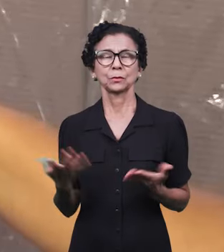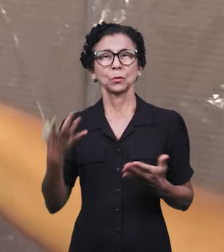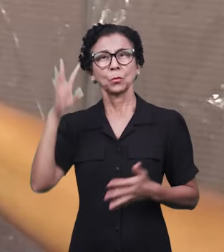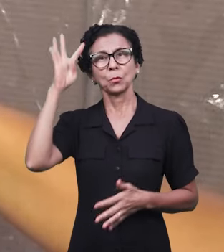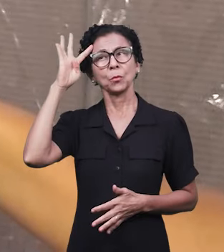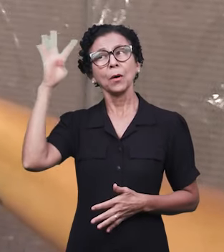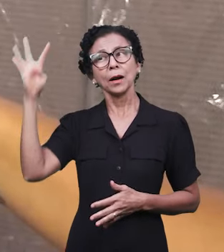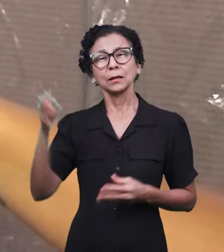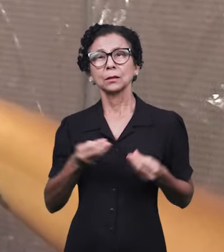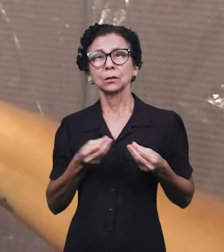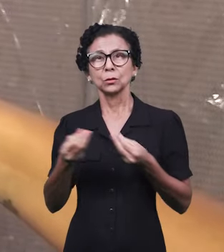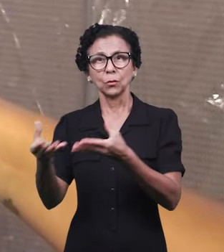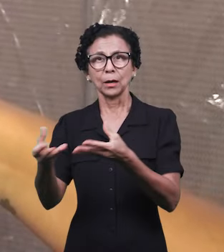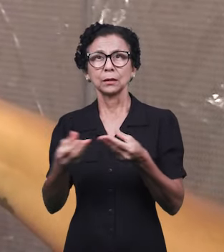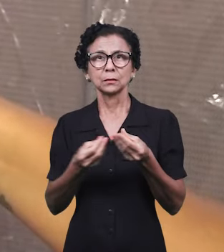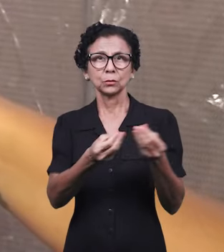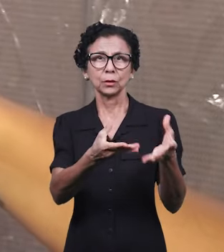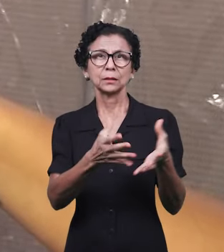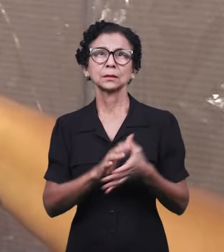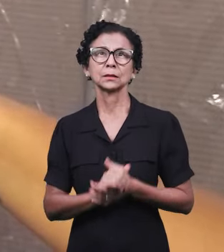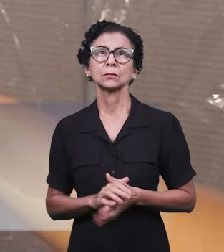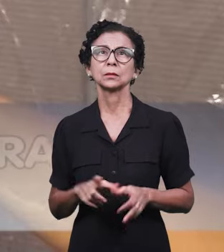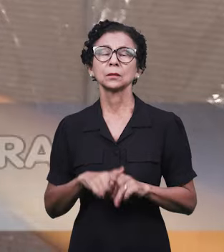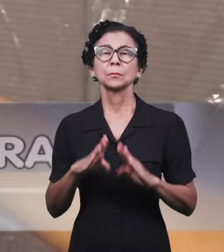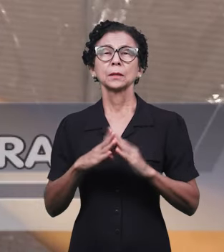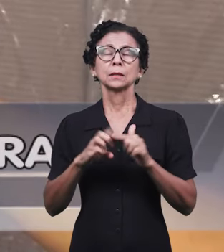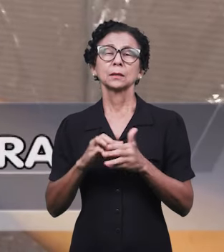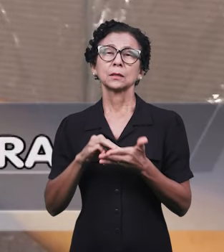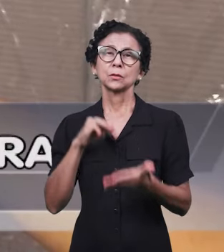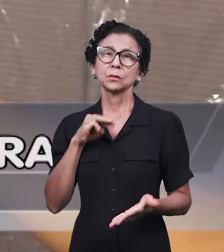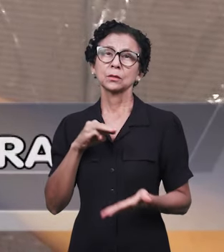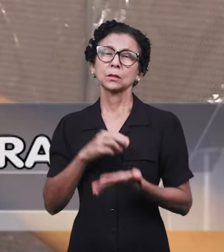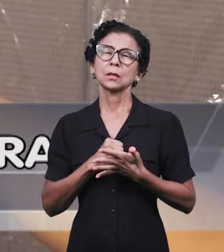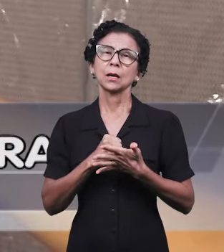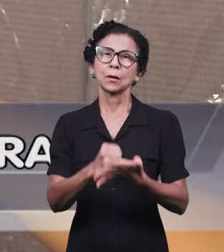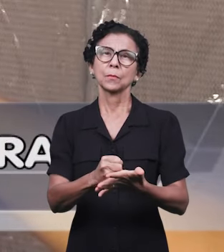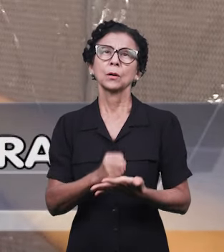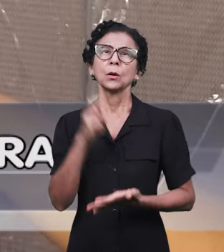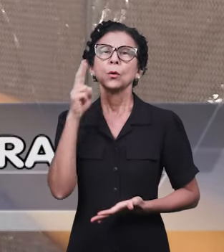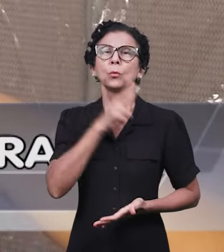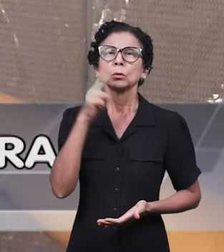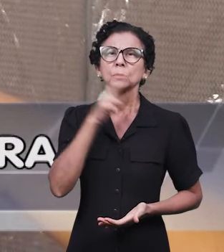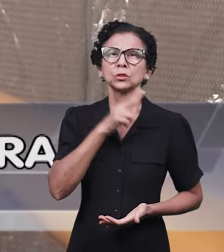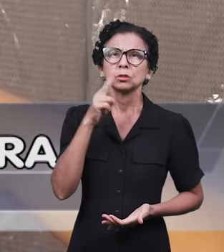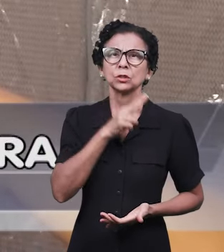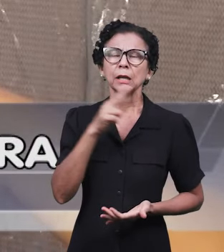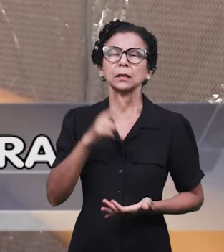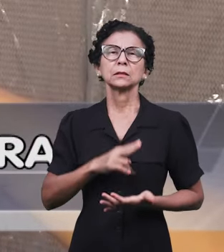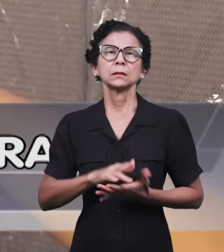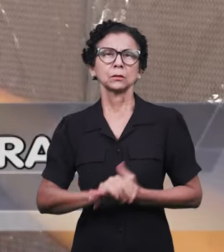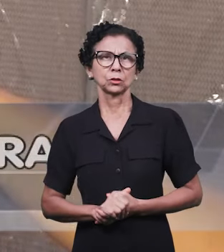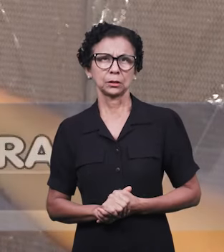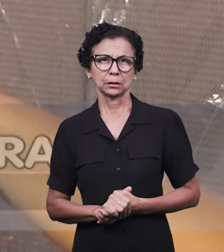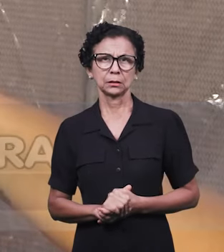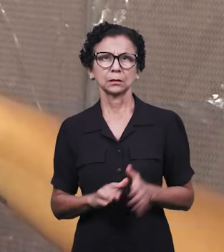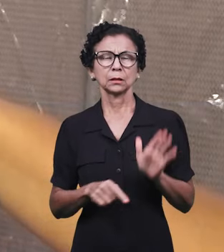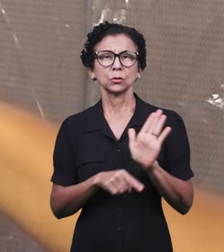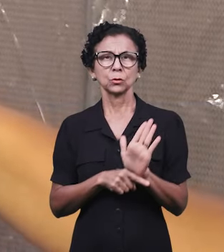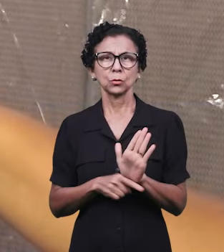no último dia 23, a Igreja Cristã Maranata foi dada assistência aos nossos